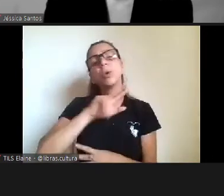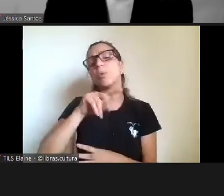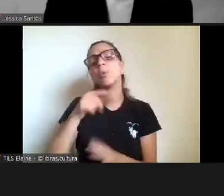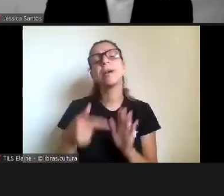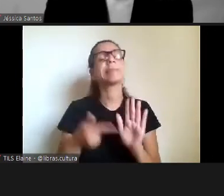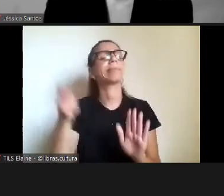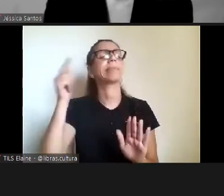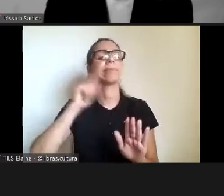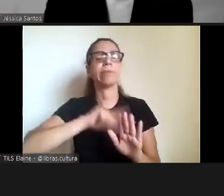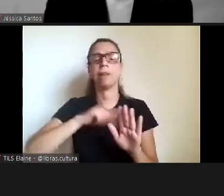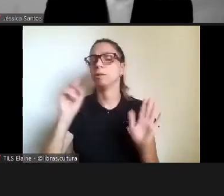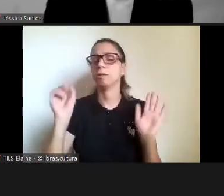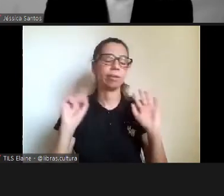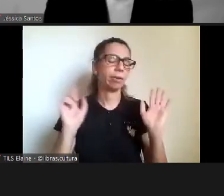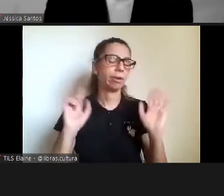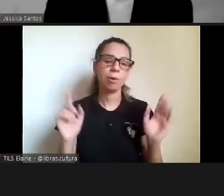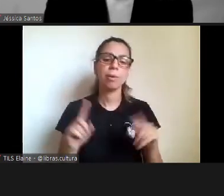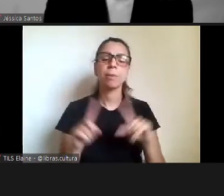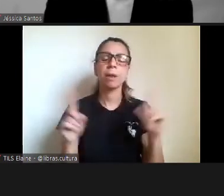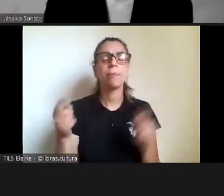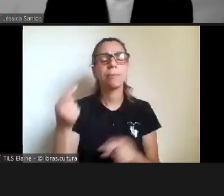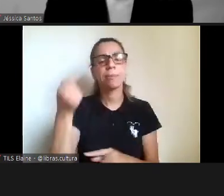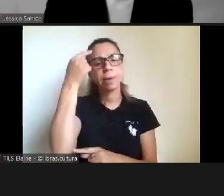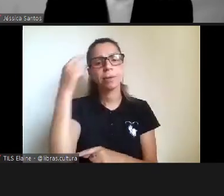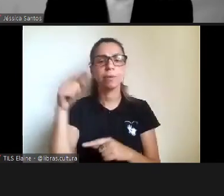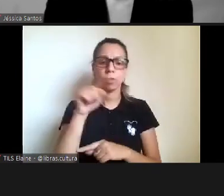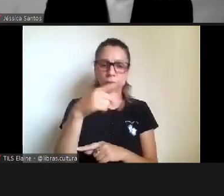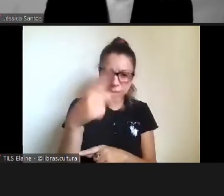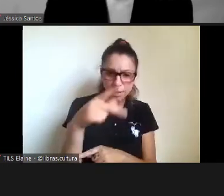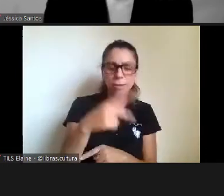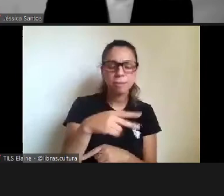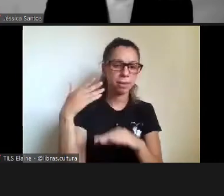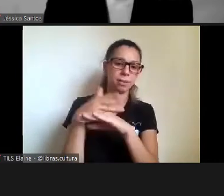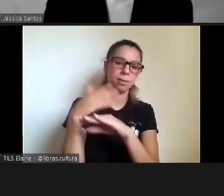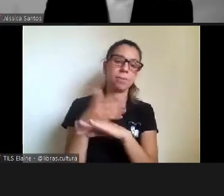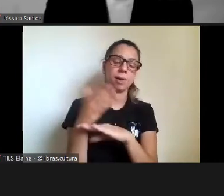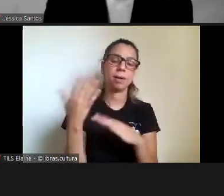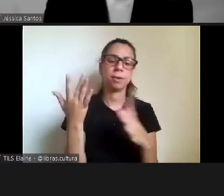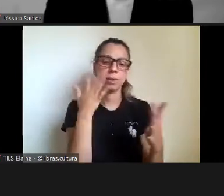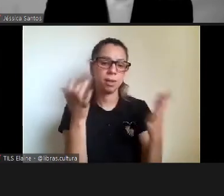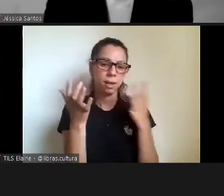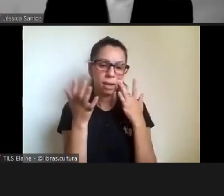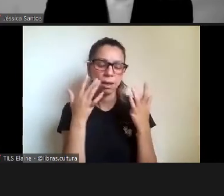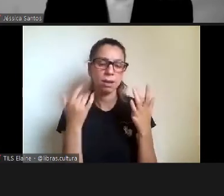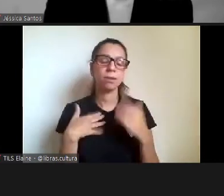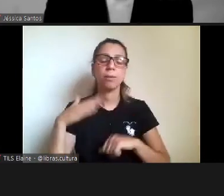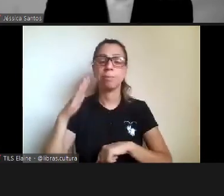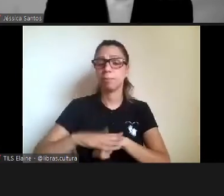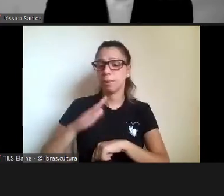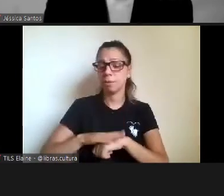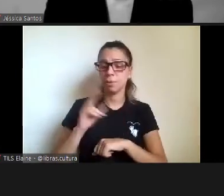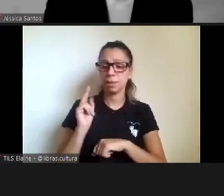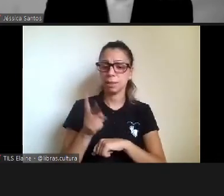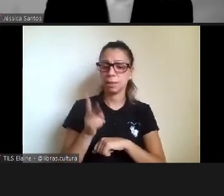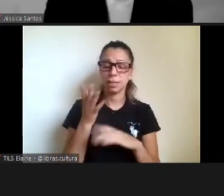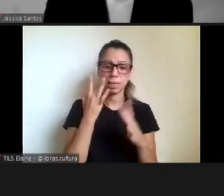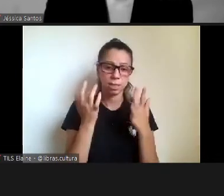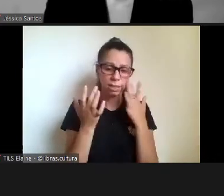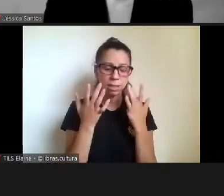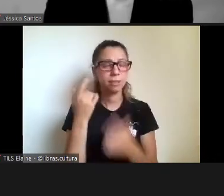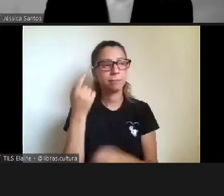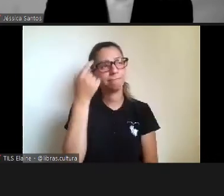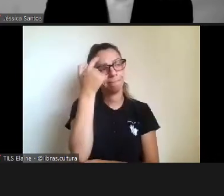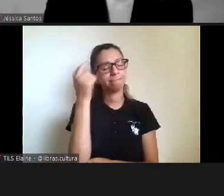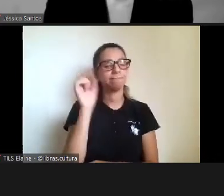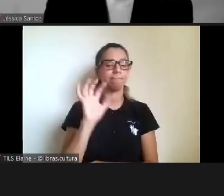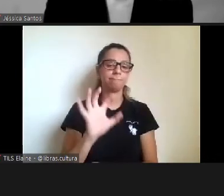não é retórico mesmo, né, porque vocês fazem teatro. E, então, para mim, o teatro sempre... Eu gosto de pensar assim, que o